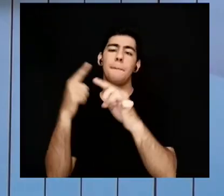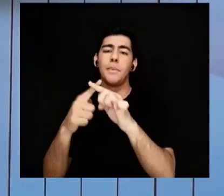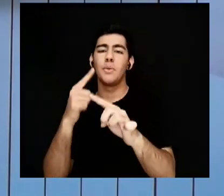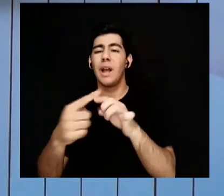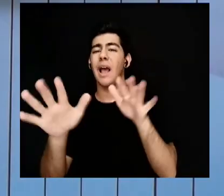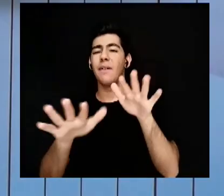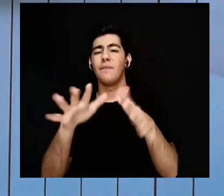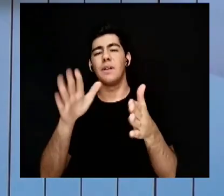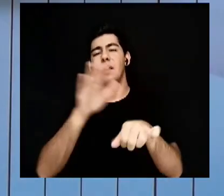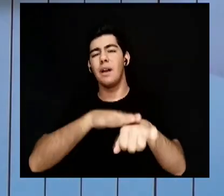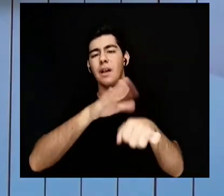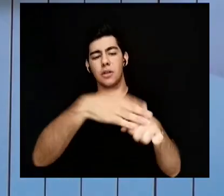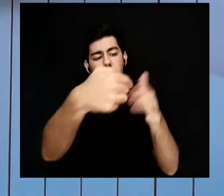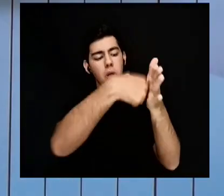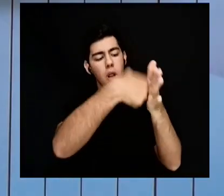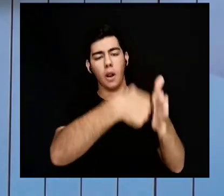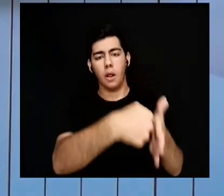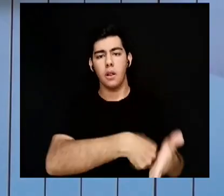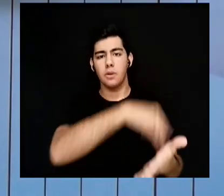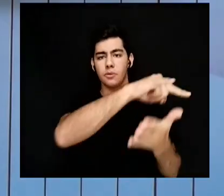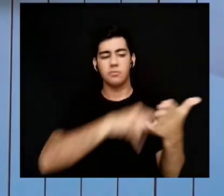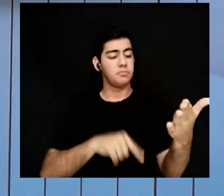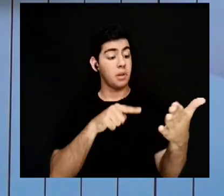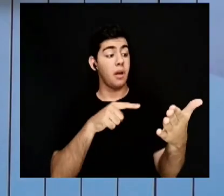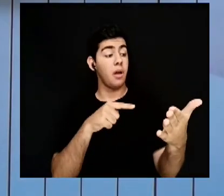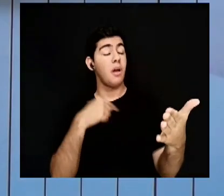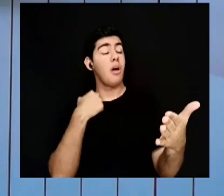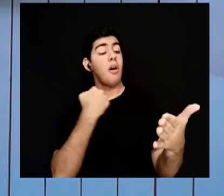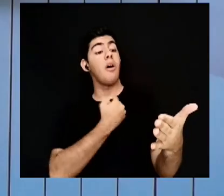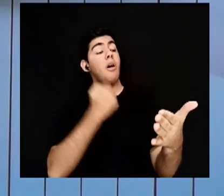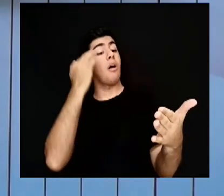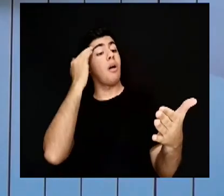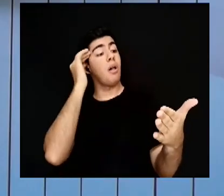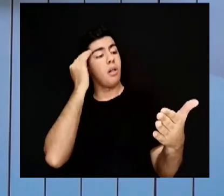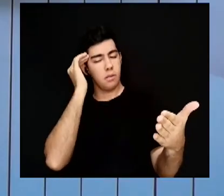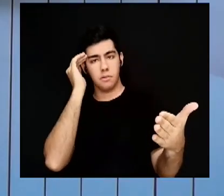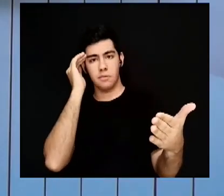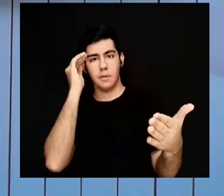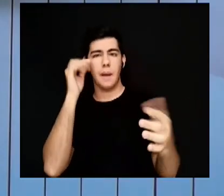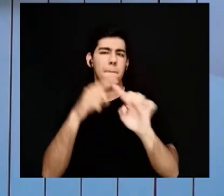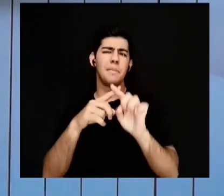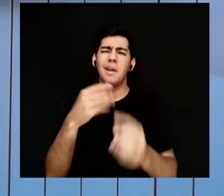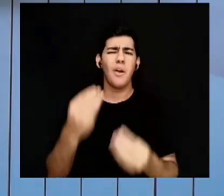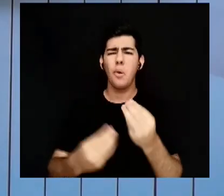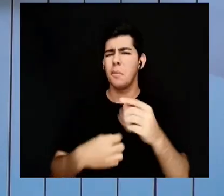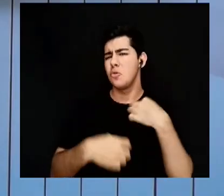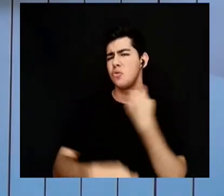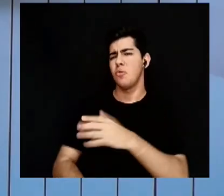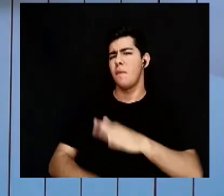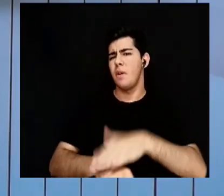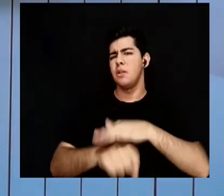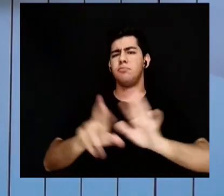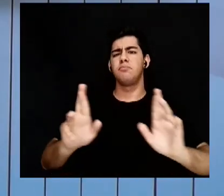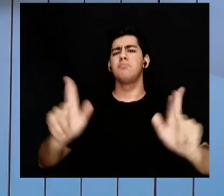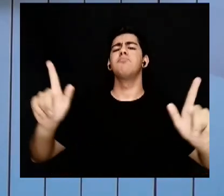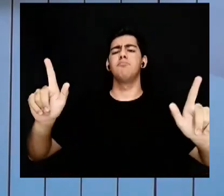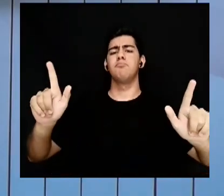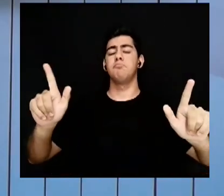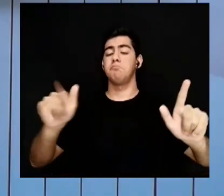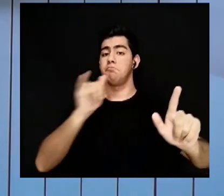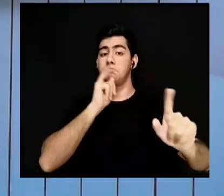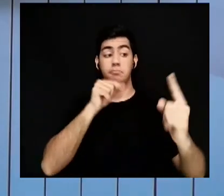Agora, doutora, como é que a gente entende e a gente decifra a diferença entre sobrepeso e